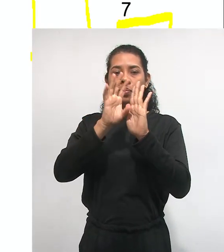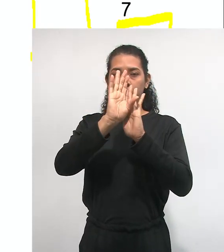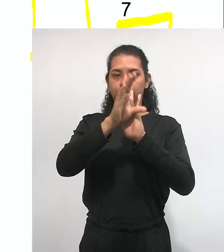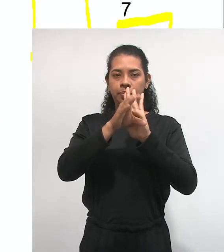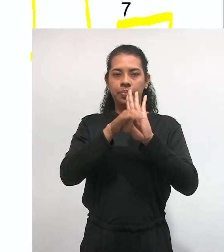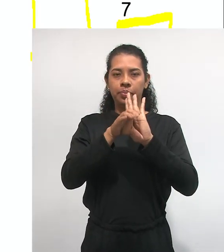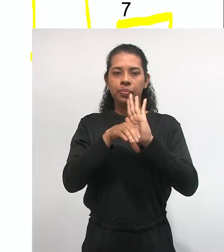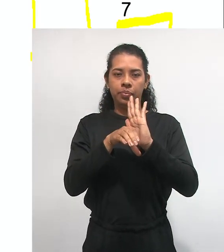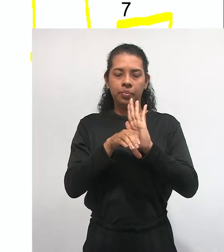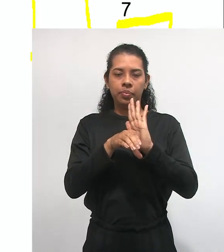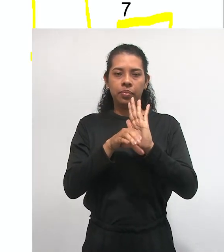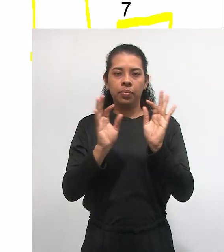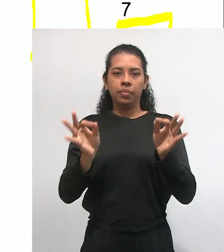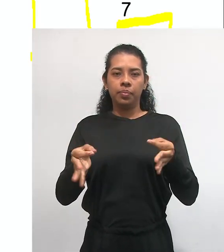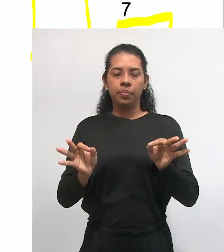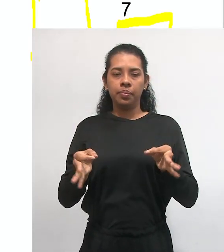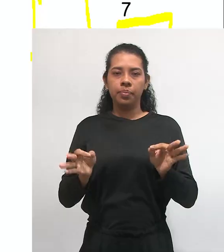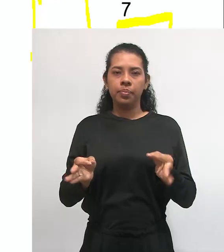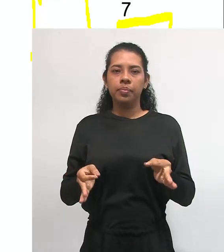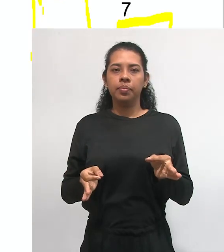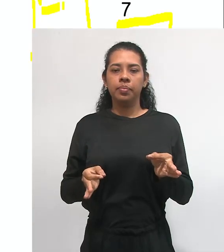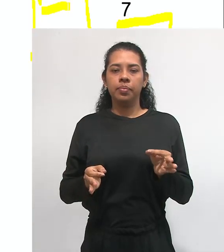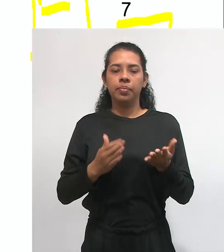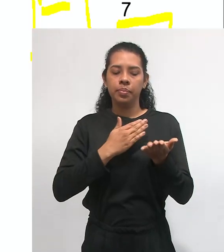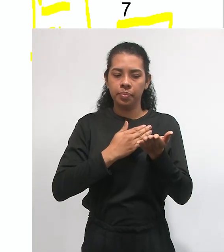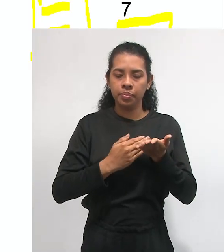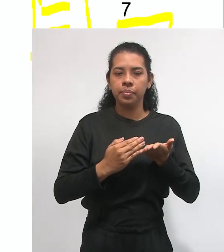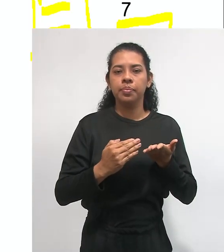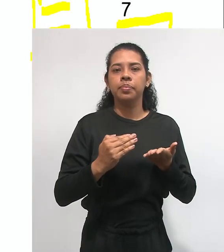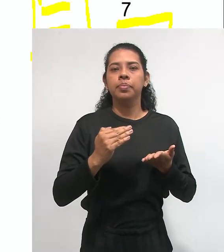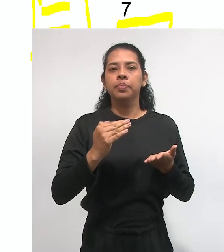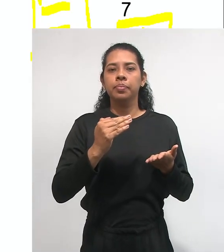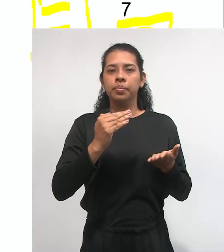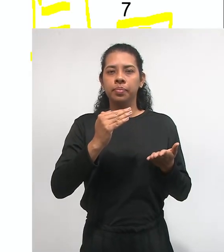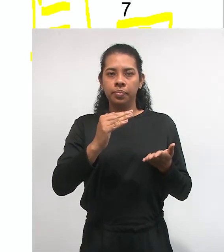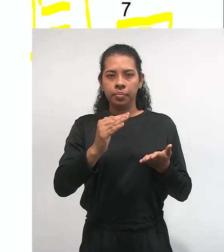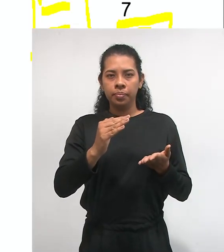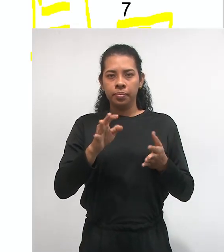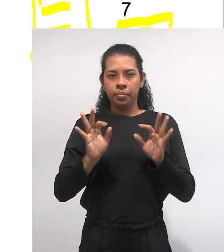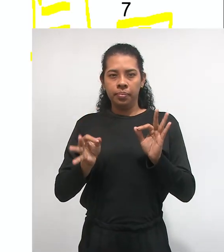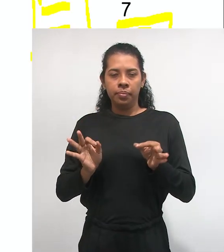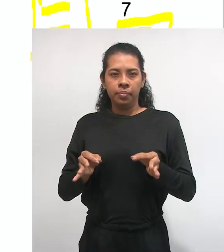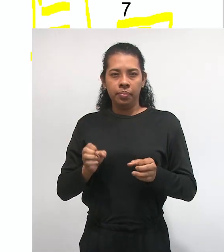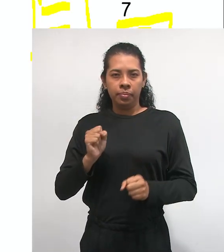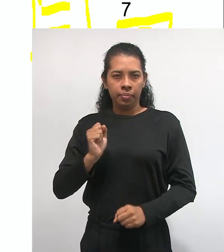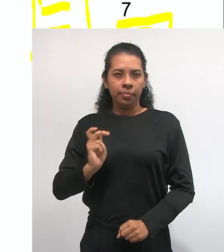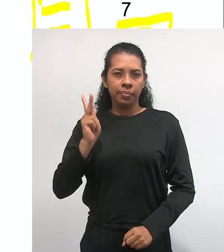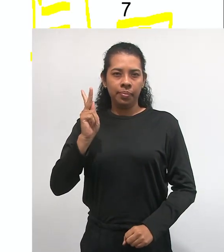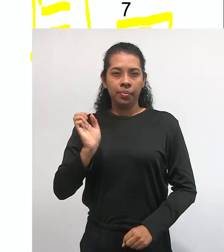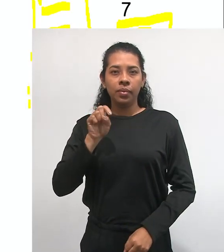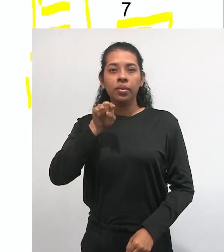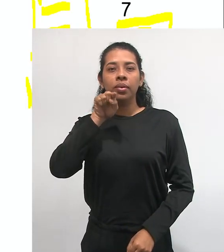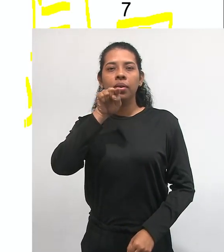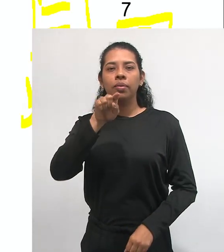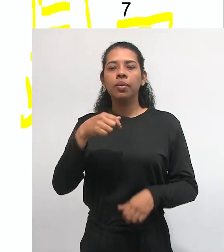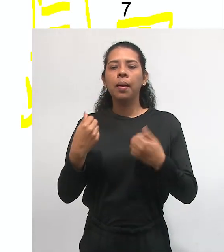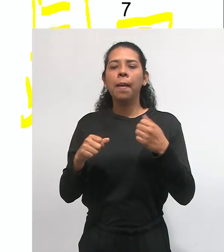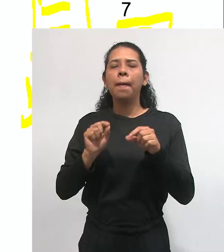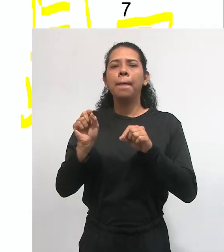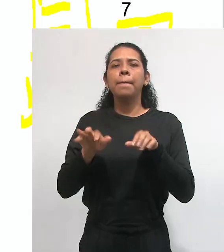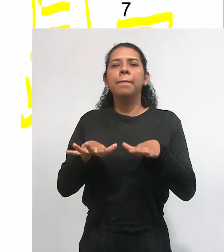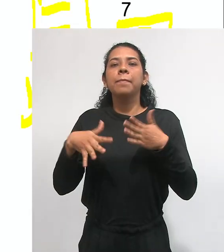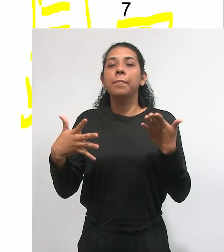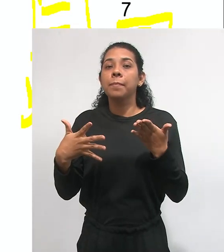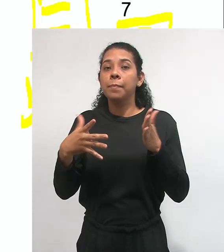embaixo qual é o conceito. E assim você vai fazer sucessivamente. Você vai precisar de